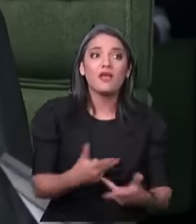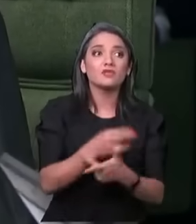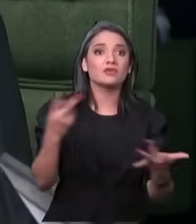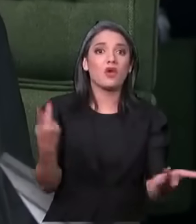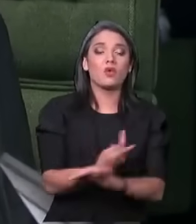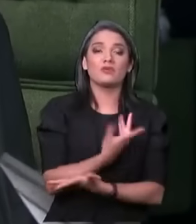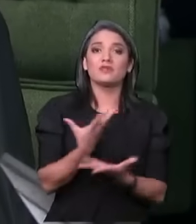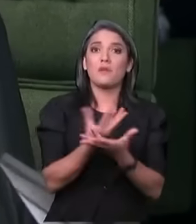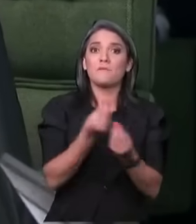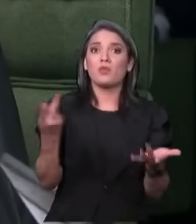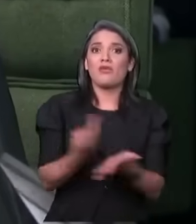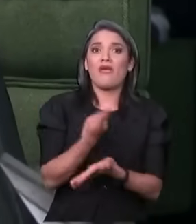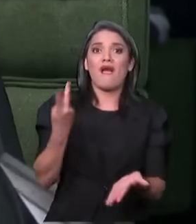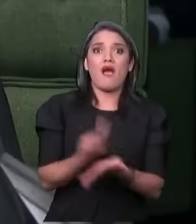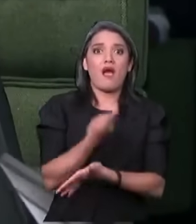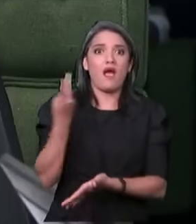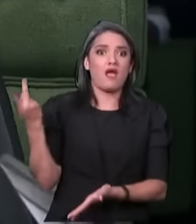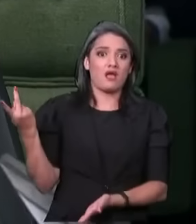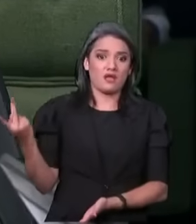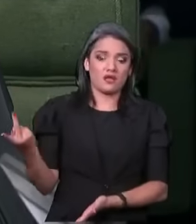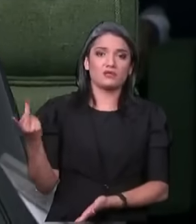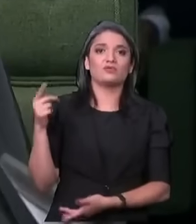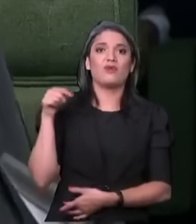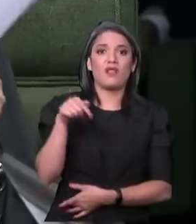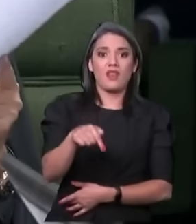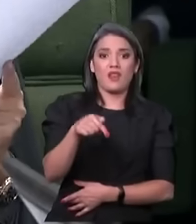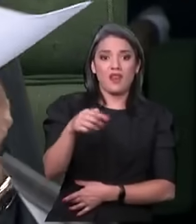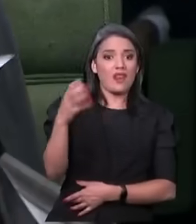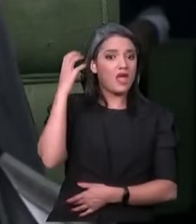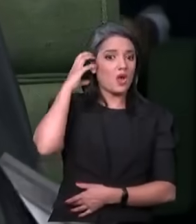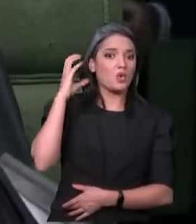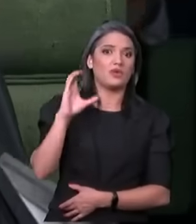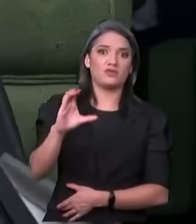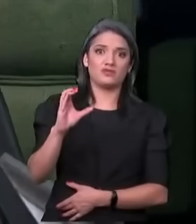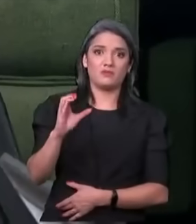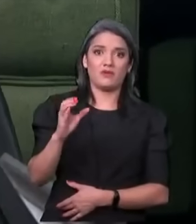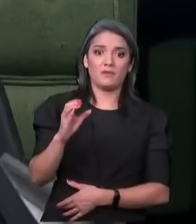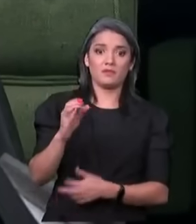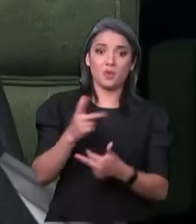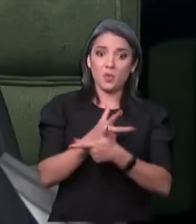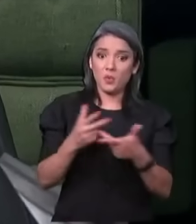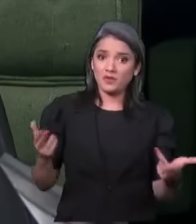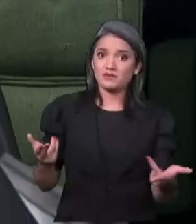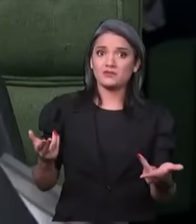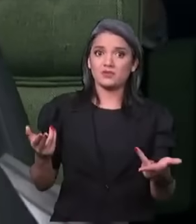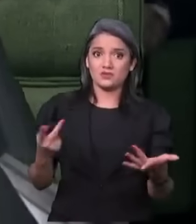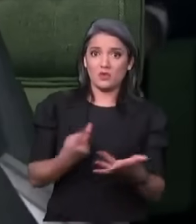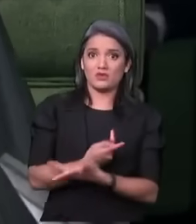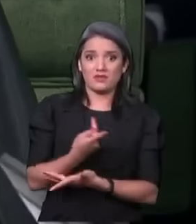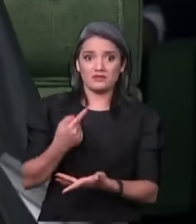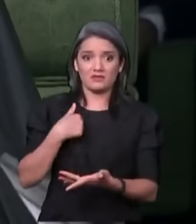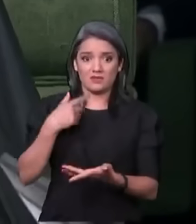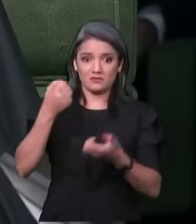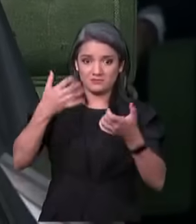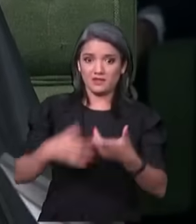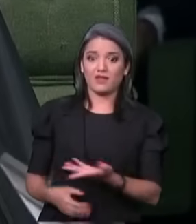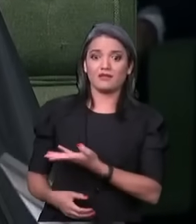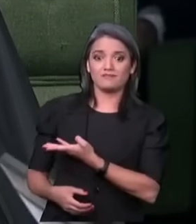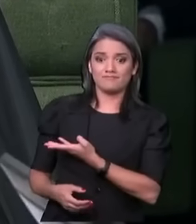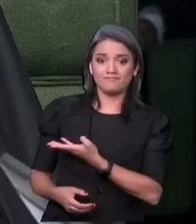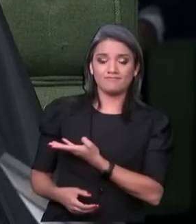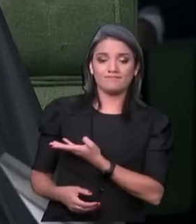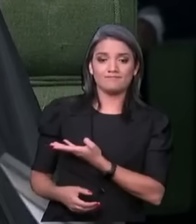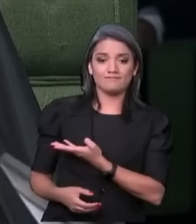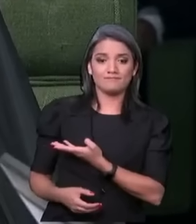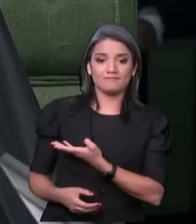irregularidades ocorridas em Curitiba com esses fatos em relação a esses Fatos e qual foi a resposta da